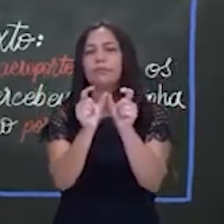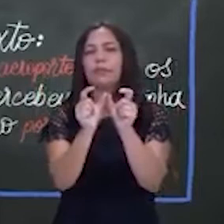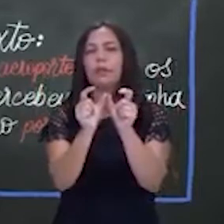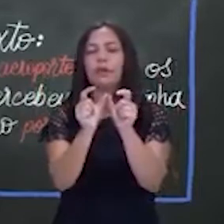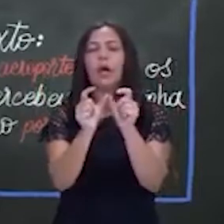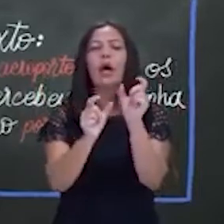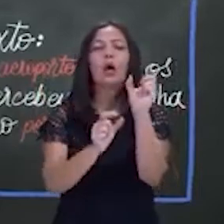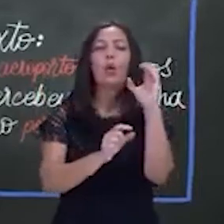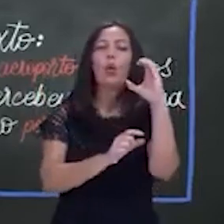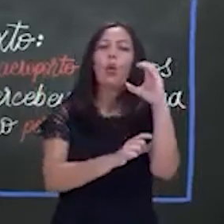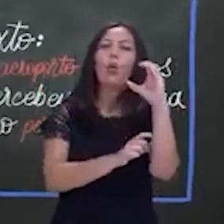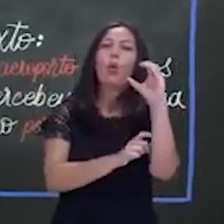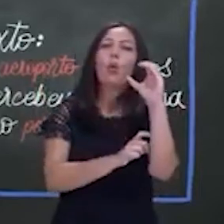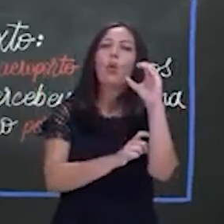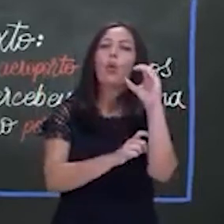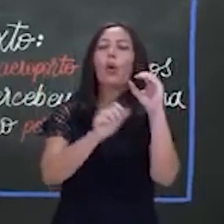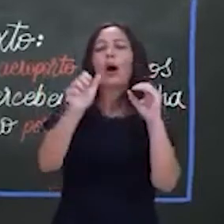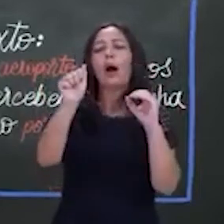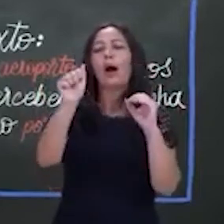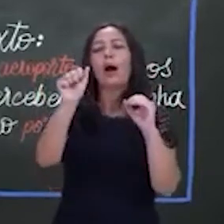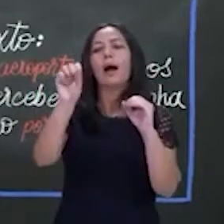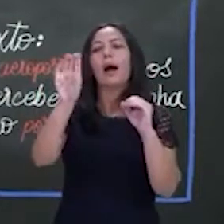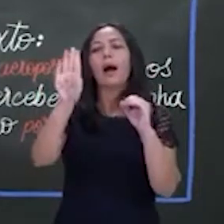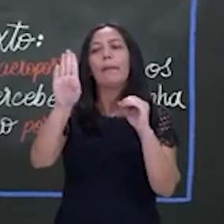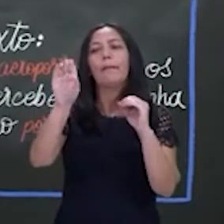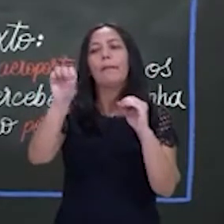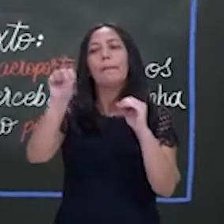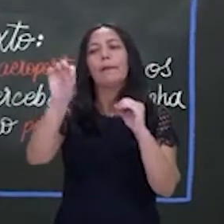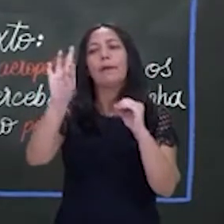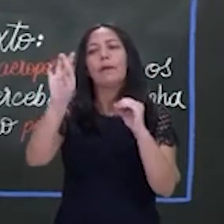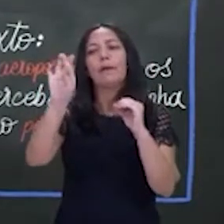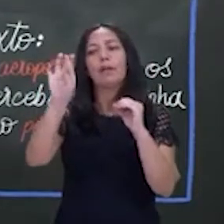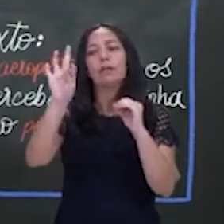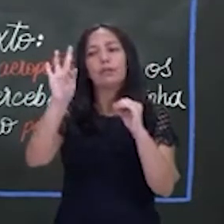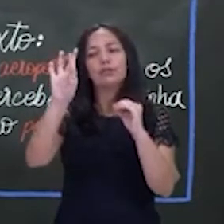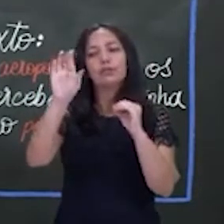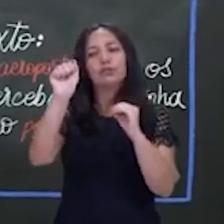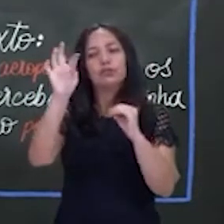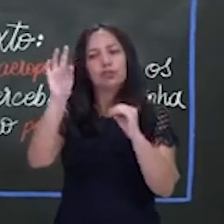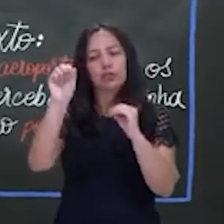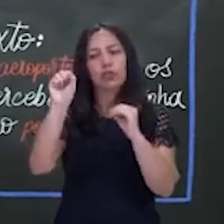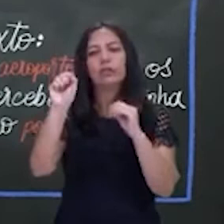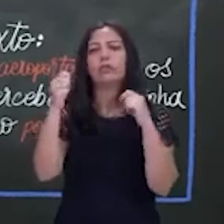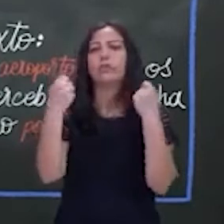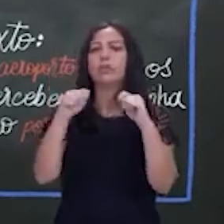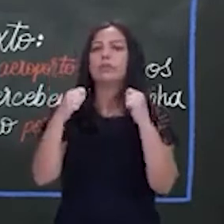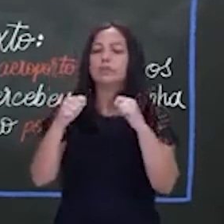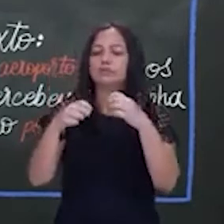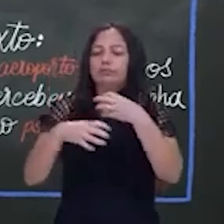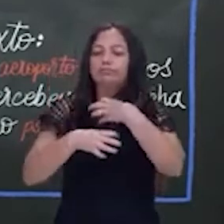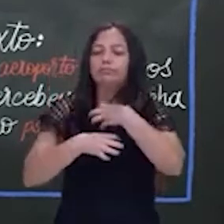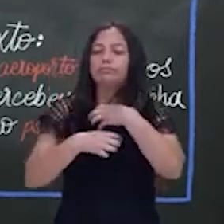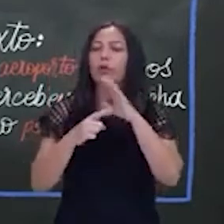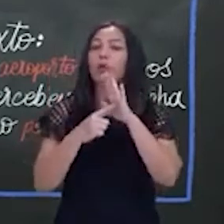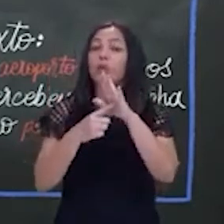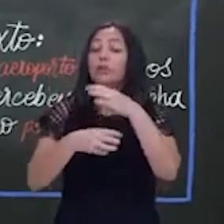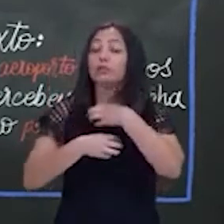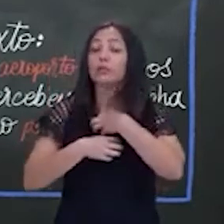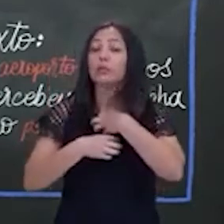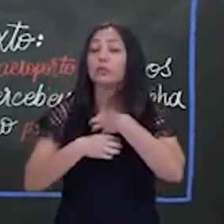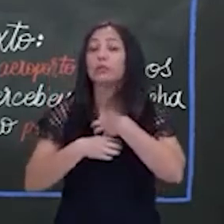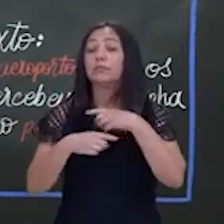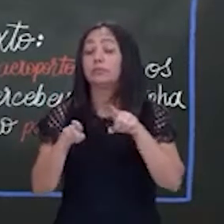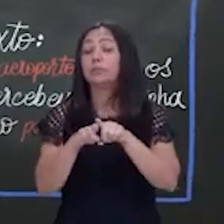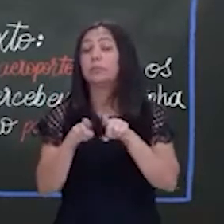existir. Outra distinção, olha quantos grupos, e o substantivo não está brincando em serviço não. Ele de fato é uma classe que apresenta uma variedade